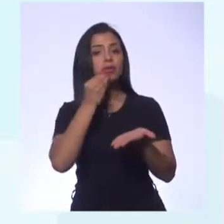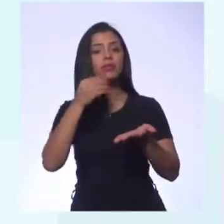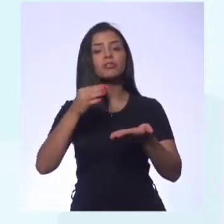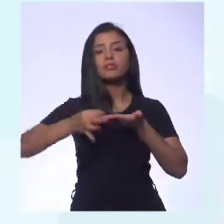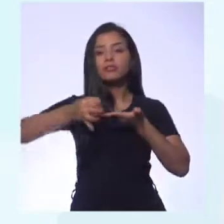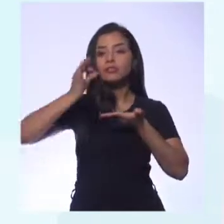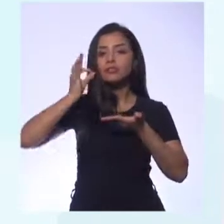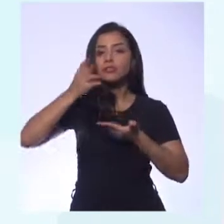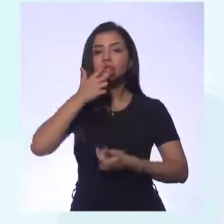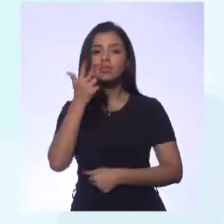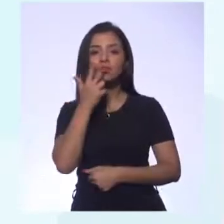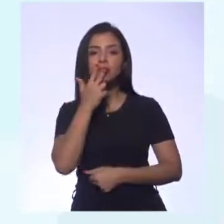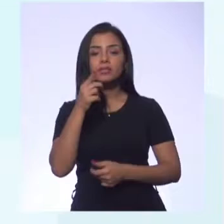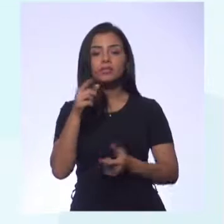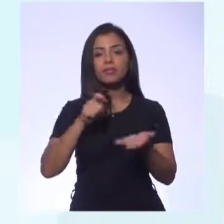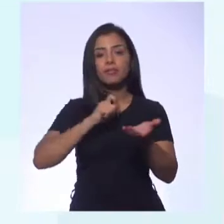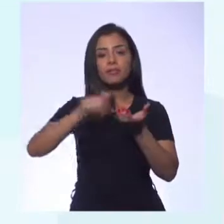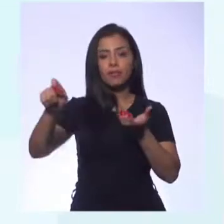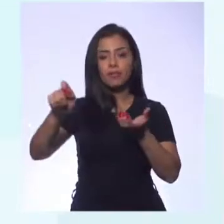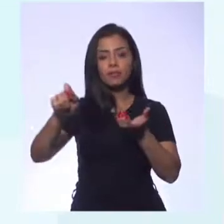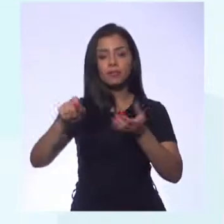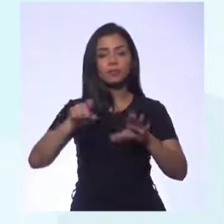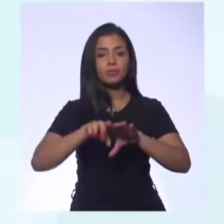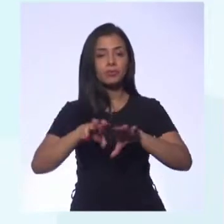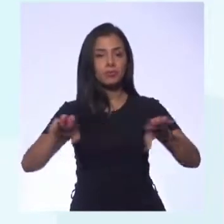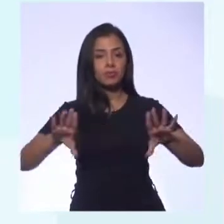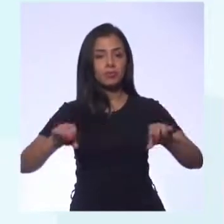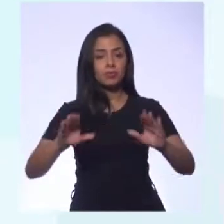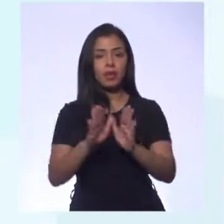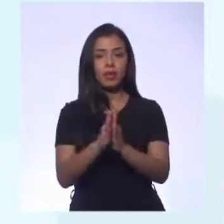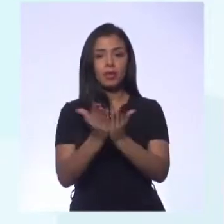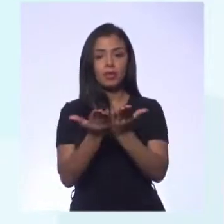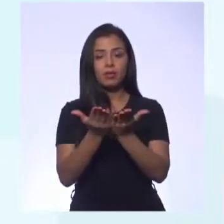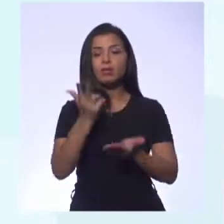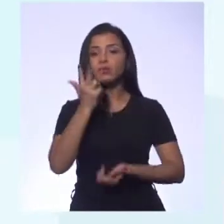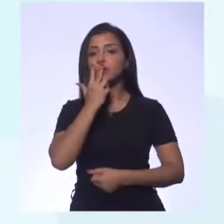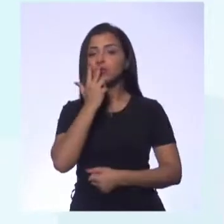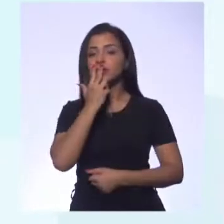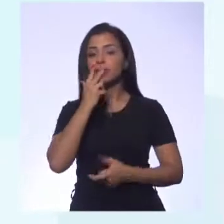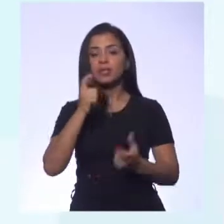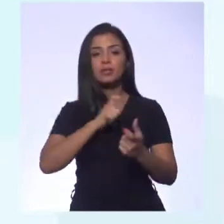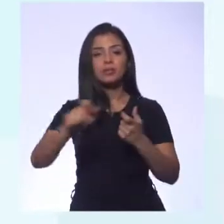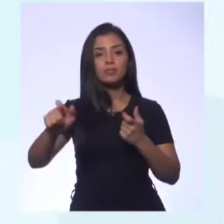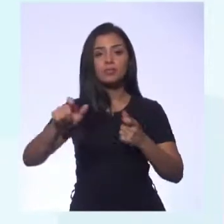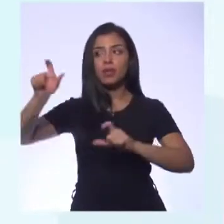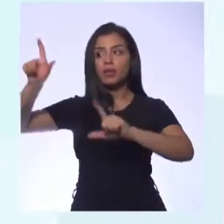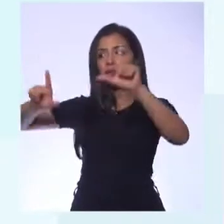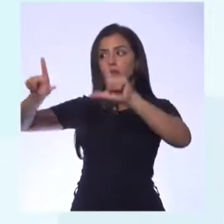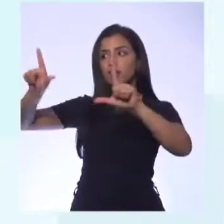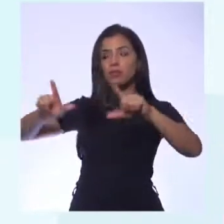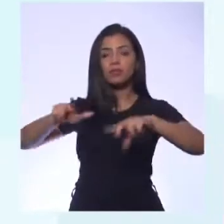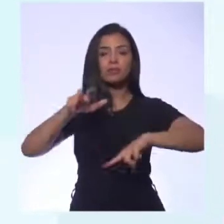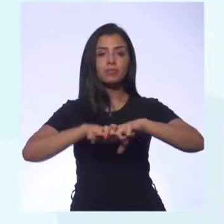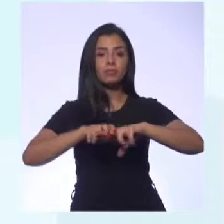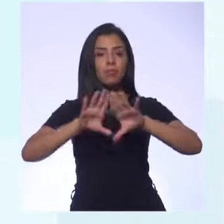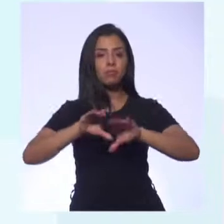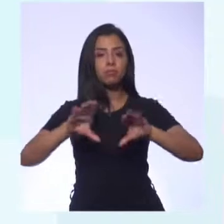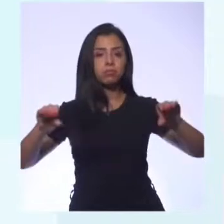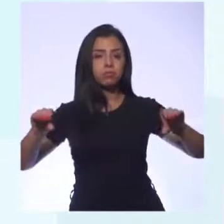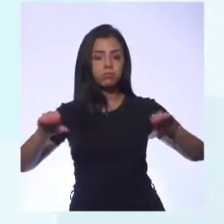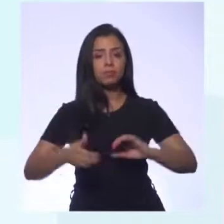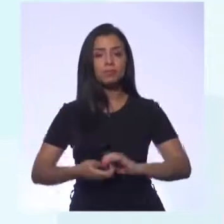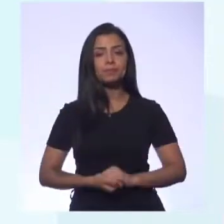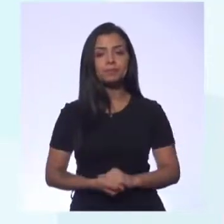xícaras, cigarro e fósforo. Poltrona, livro, cigarro e fósforo. Televisor, poltrona, cigarro e